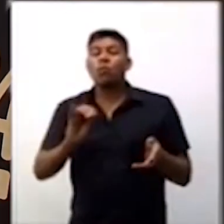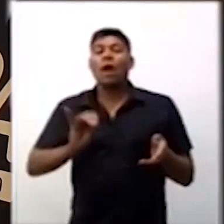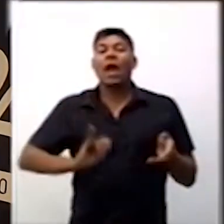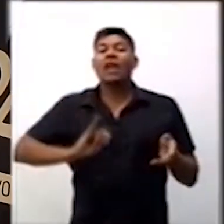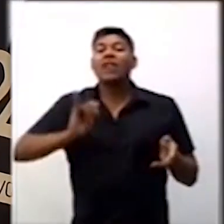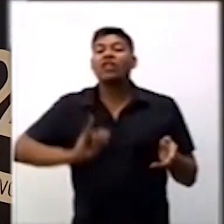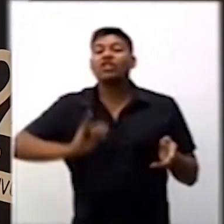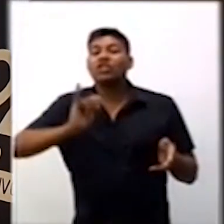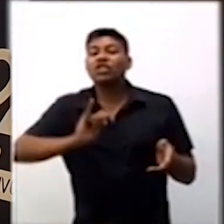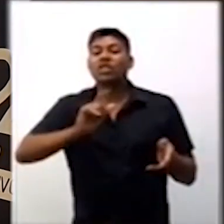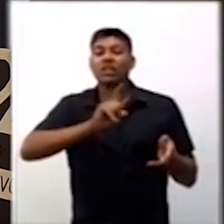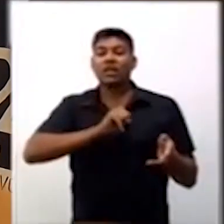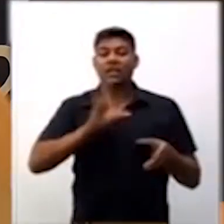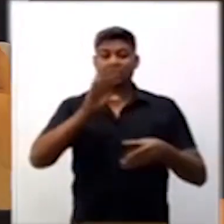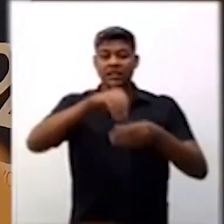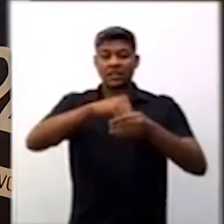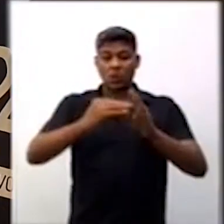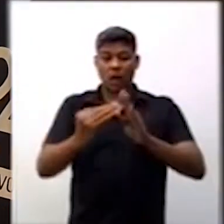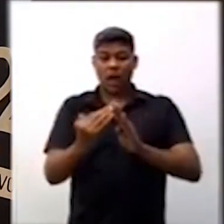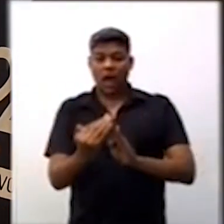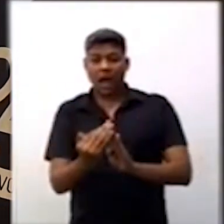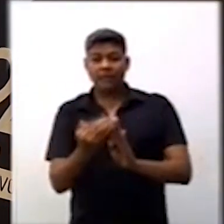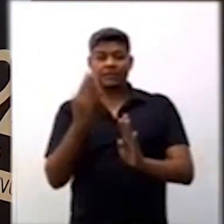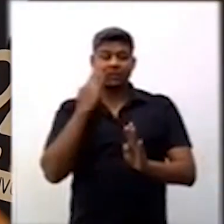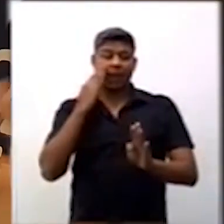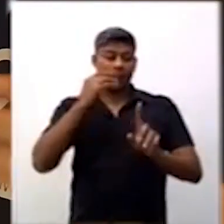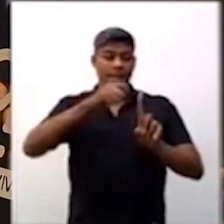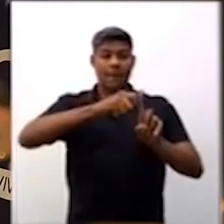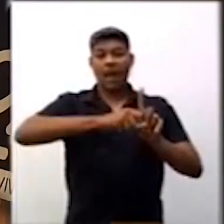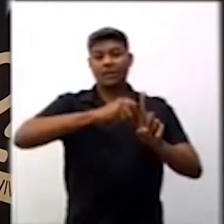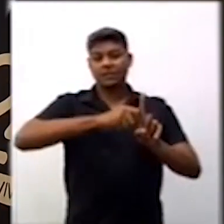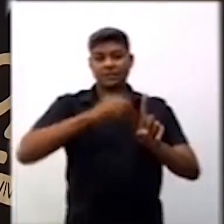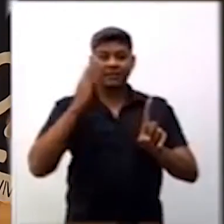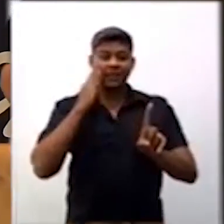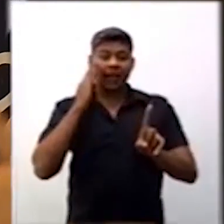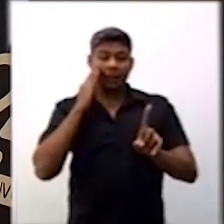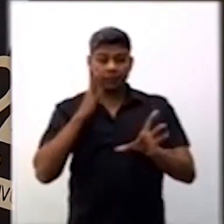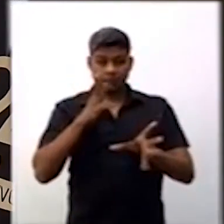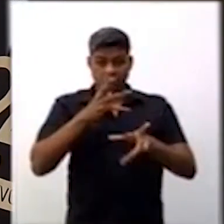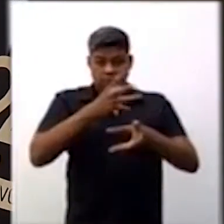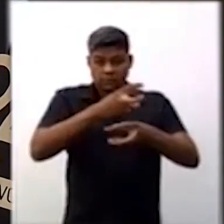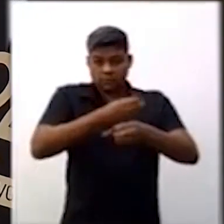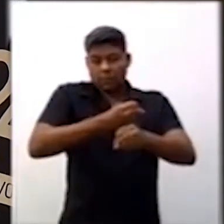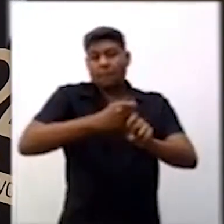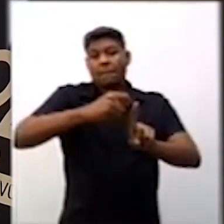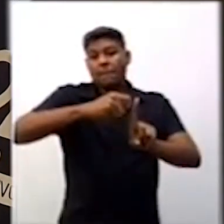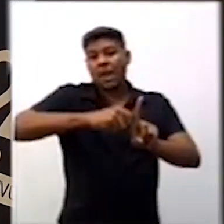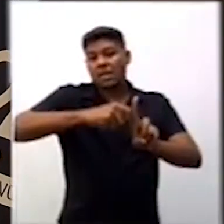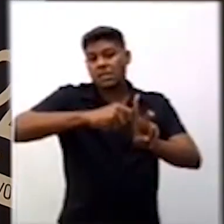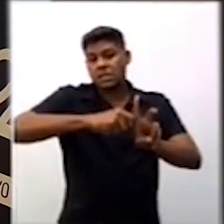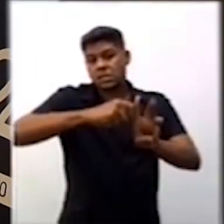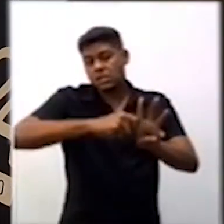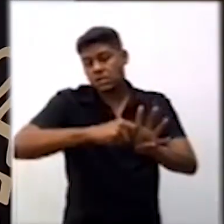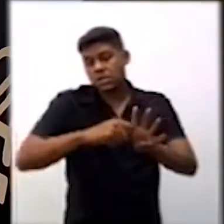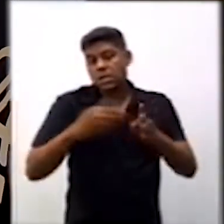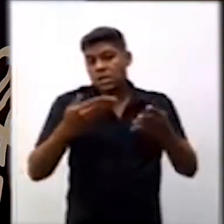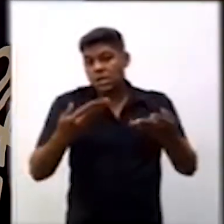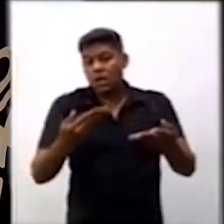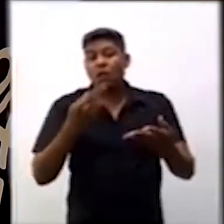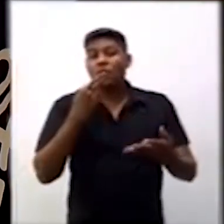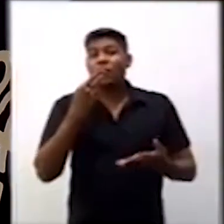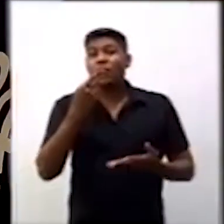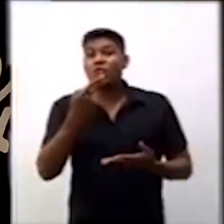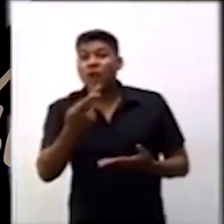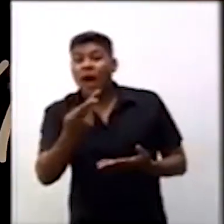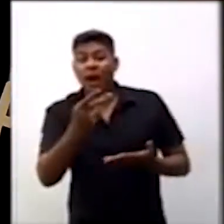foi consumido na residência durante aquele mês. Lembra que é uma conta mensal. E aí então, quando a gente vai falar